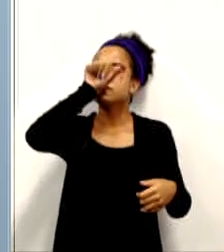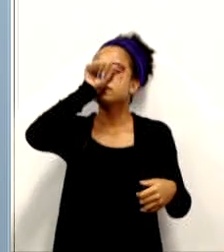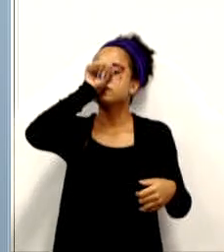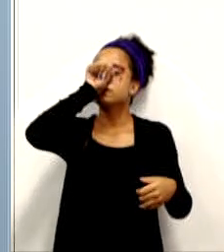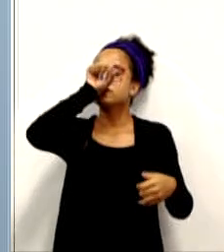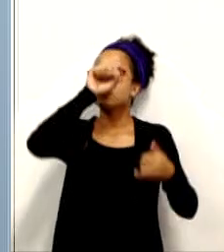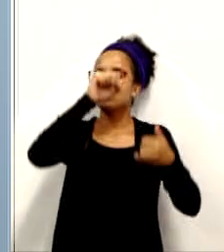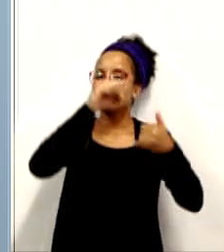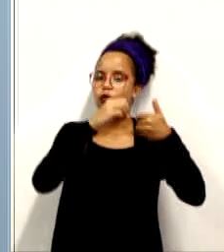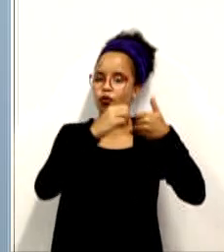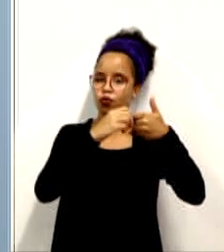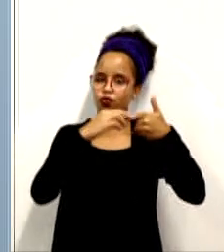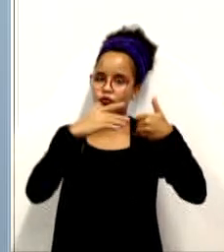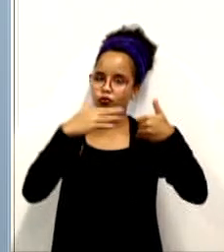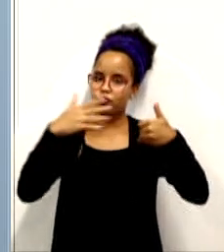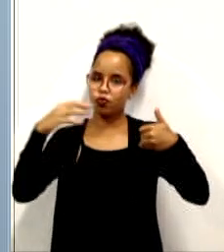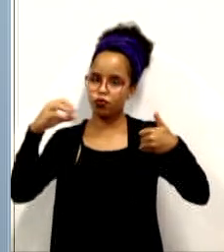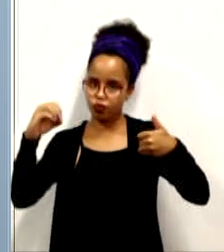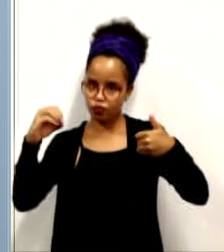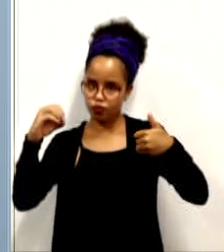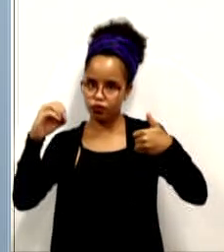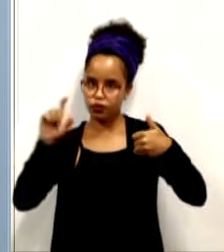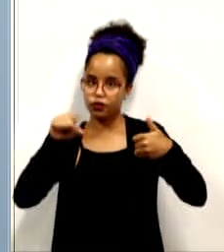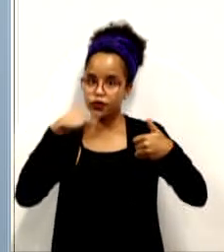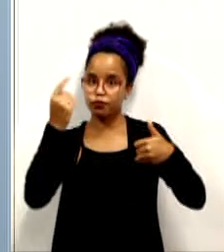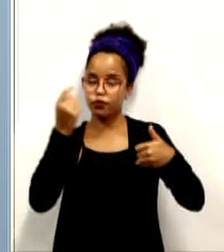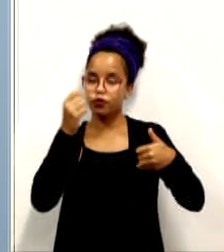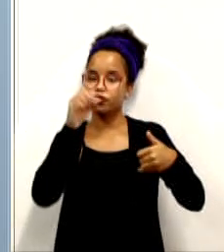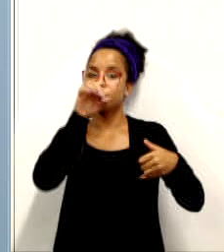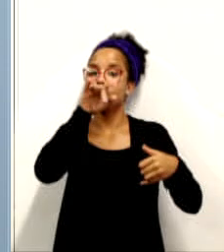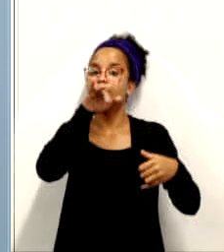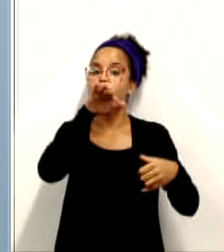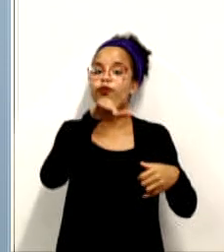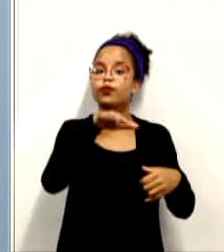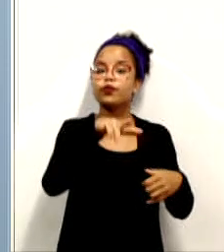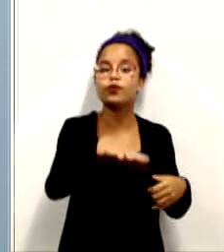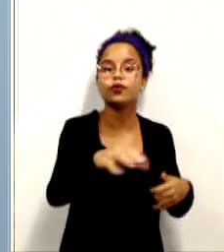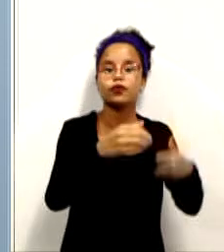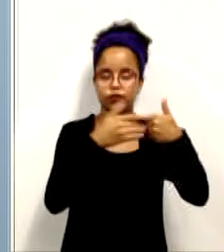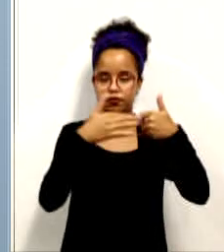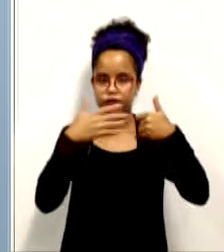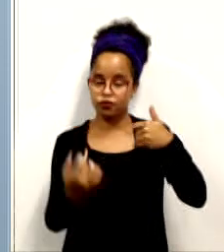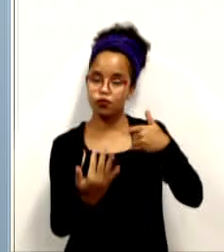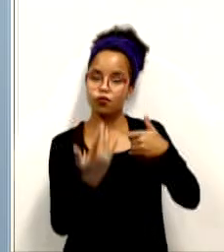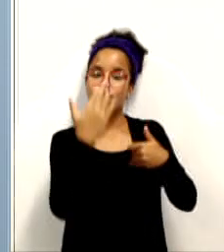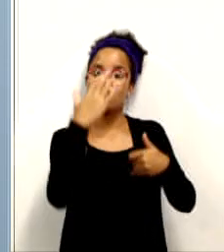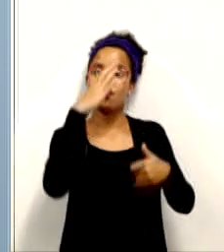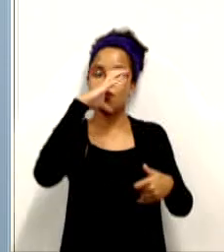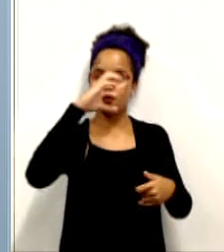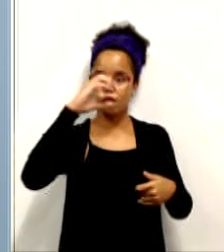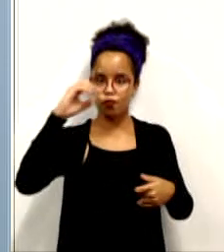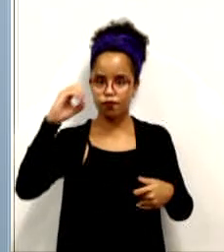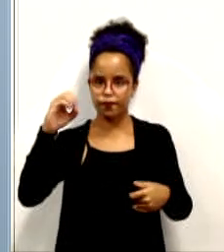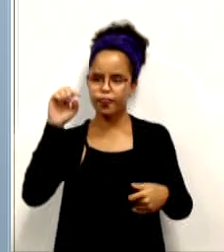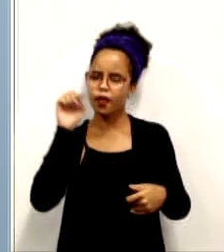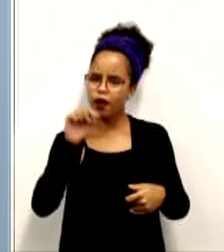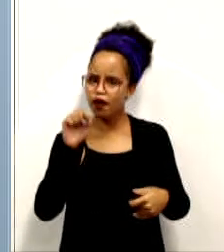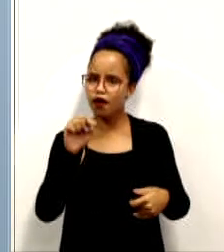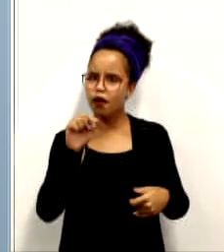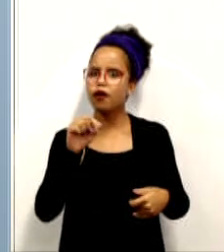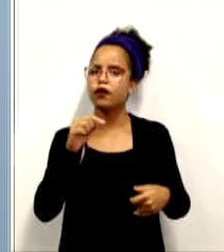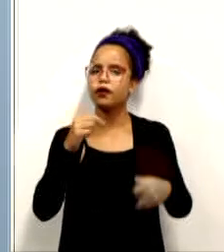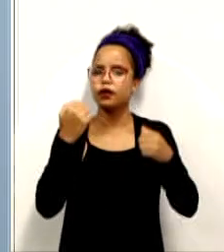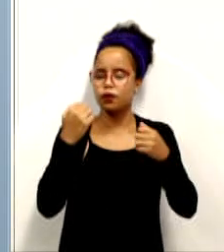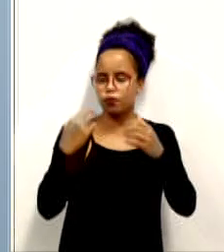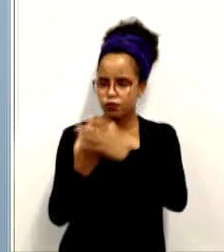e liberamos o gás carbônico, esse gás que as plantas precisam respirar. As